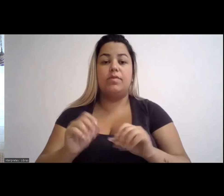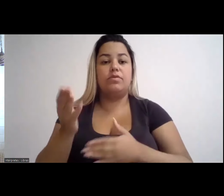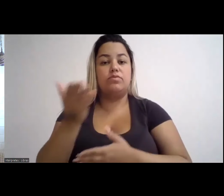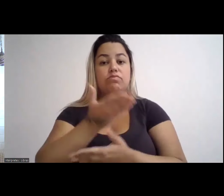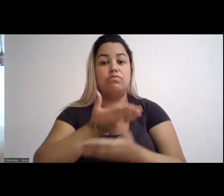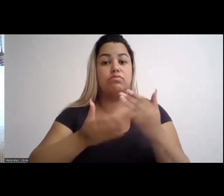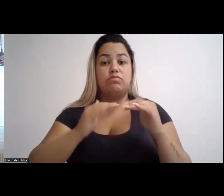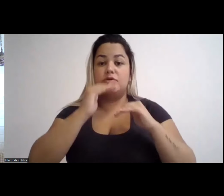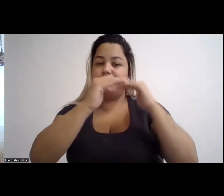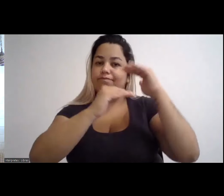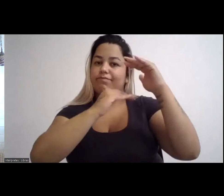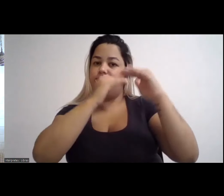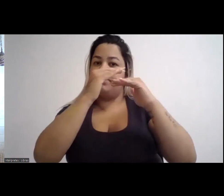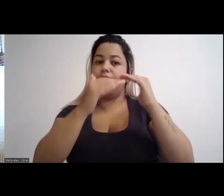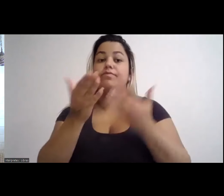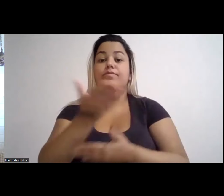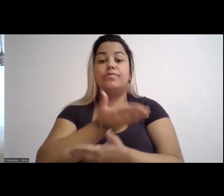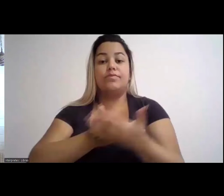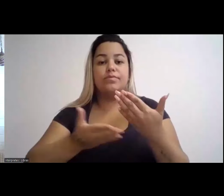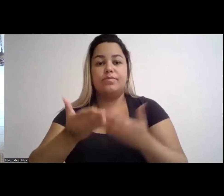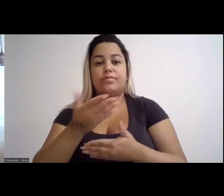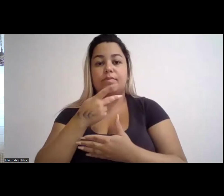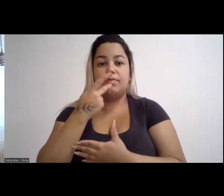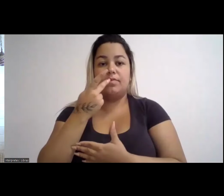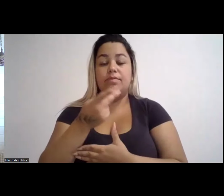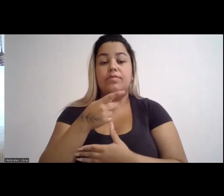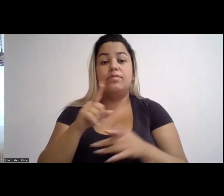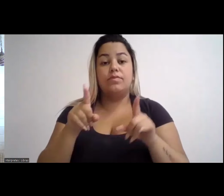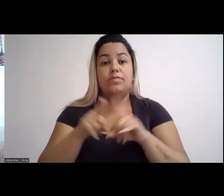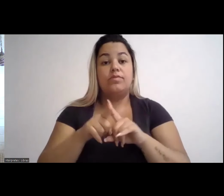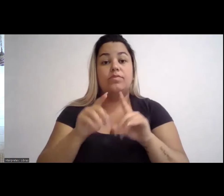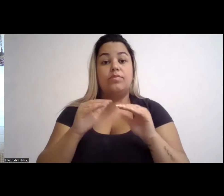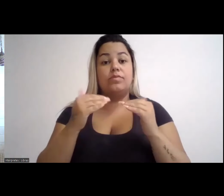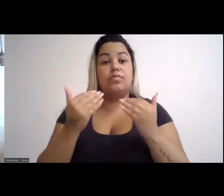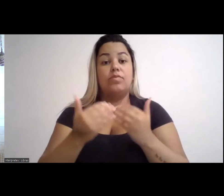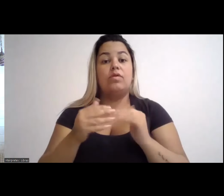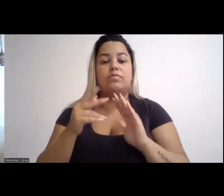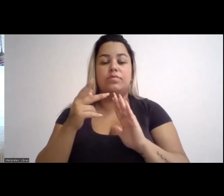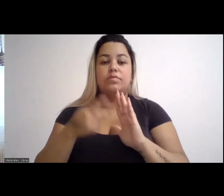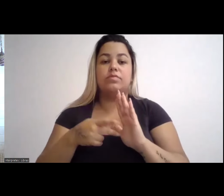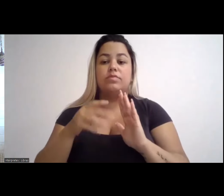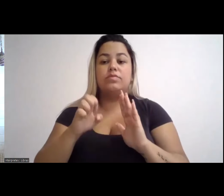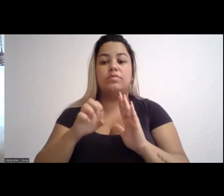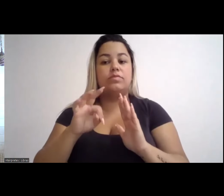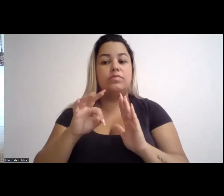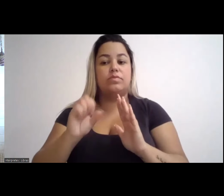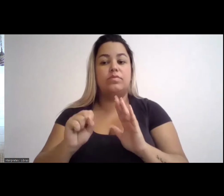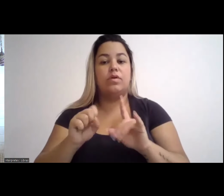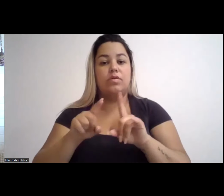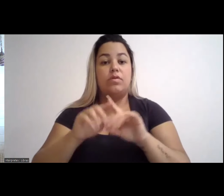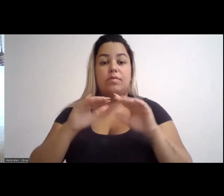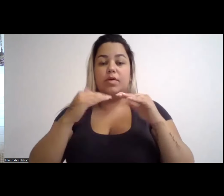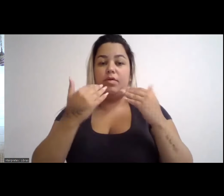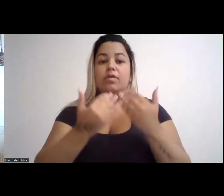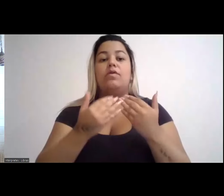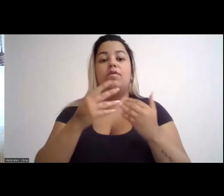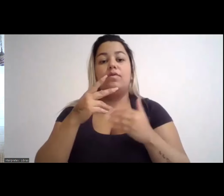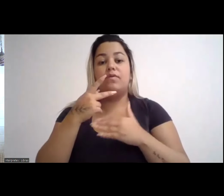desenvolvimento com envolvimento que eu propus aqui. Para a economia criativa, priorizar o ethos comunitário, e eu aqui também